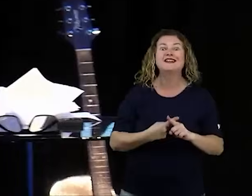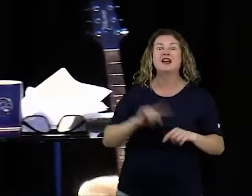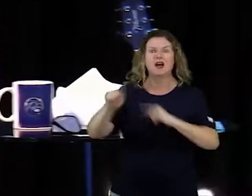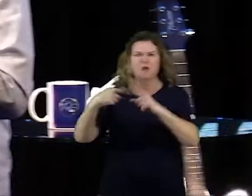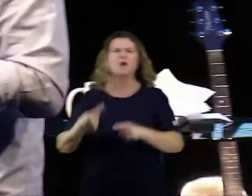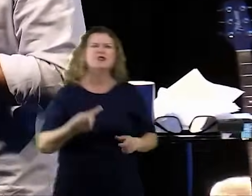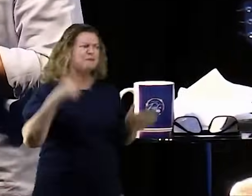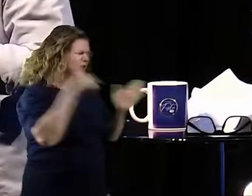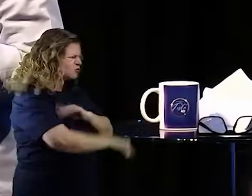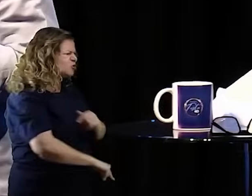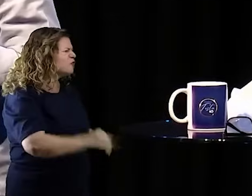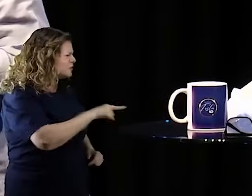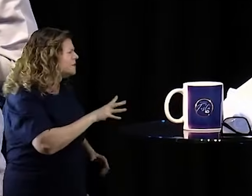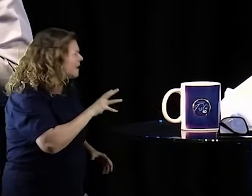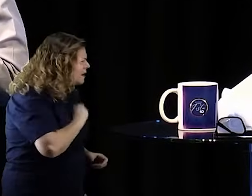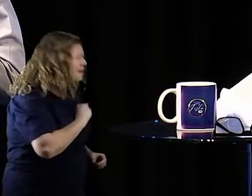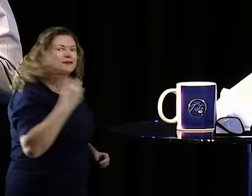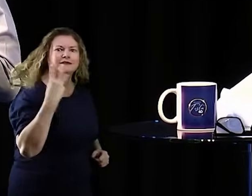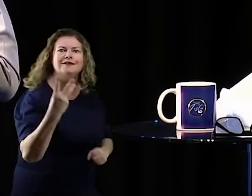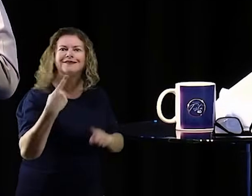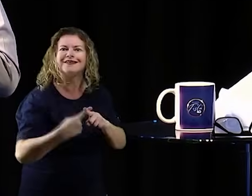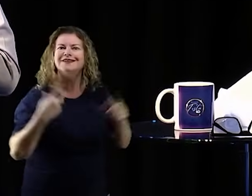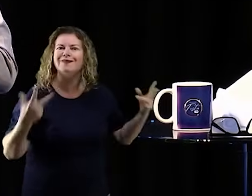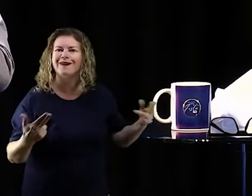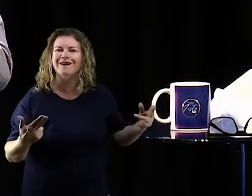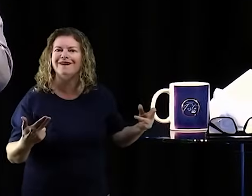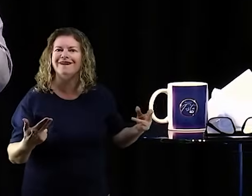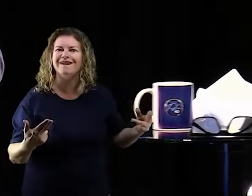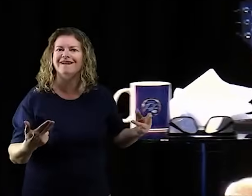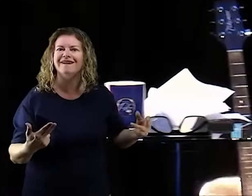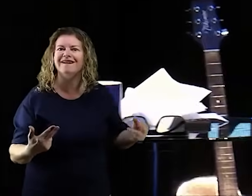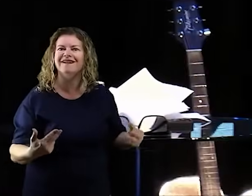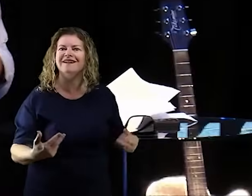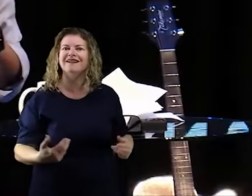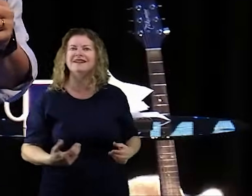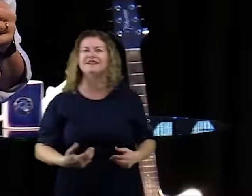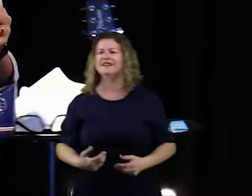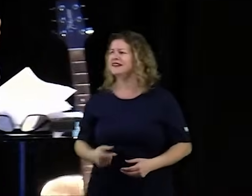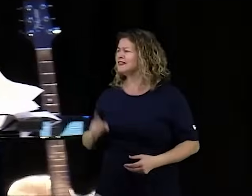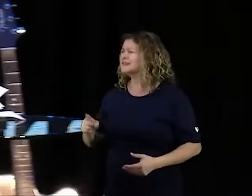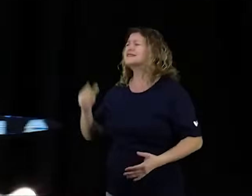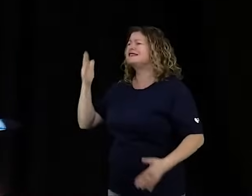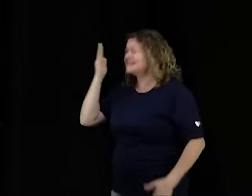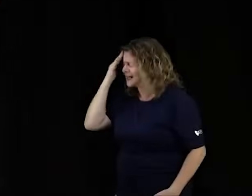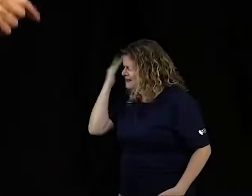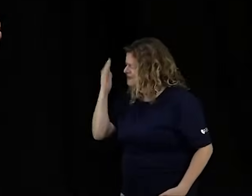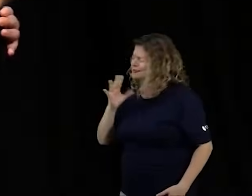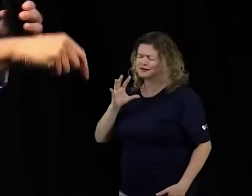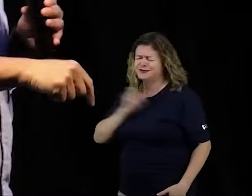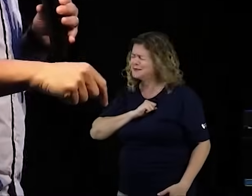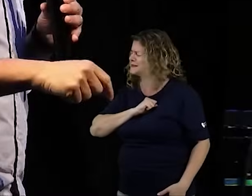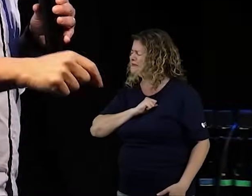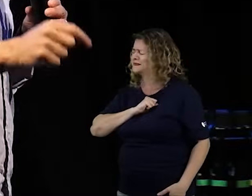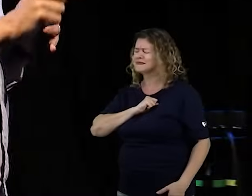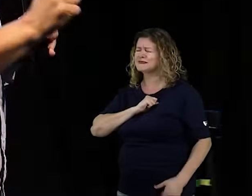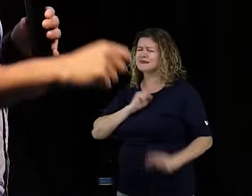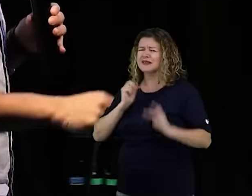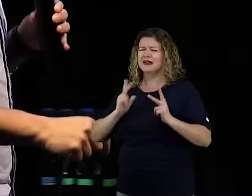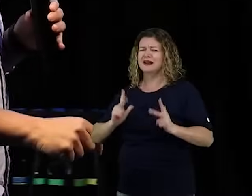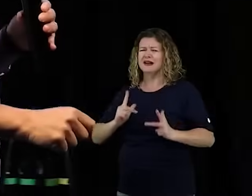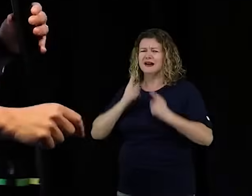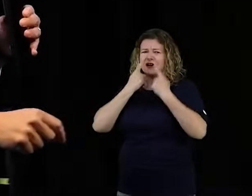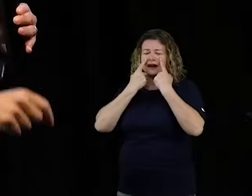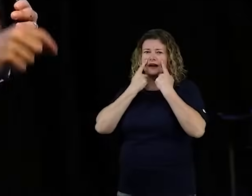amas Tu sabes que eu te amo Senhor essas palavras que foram ditas sobre nós